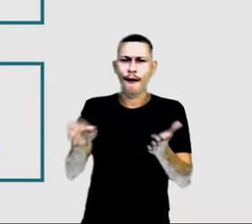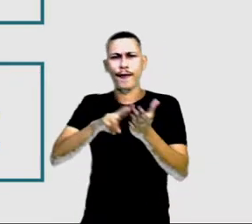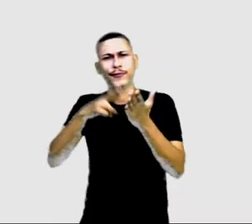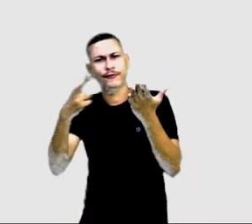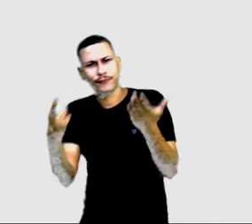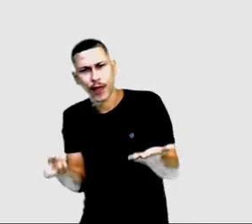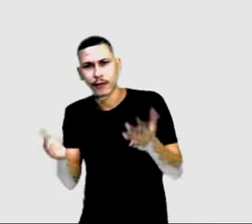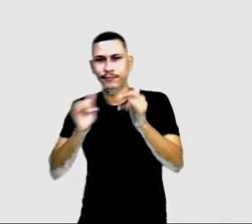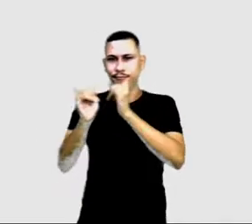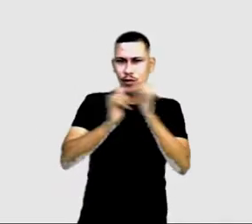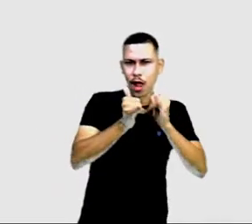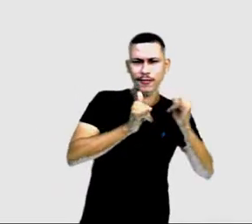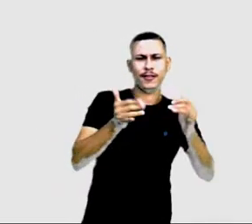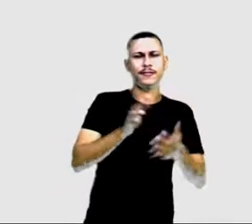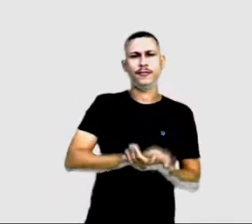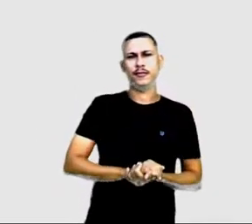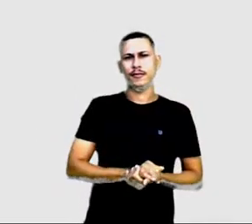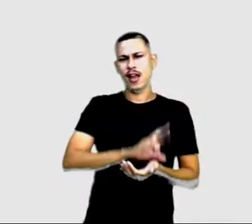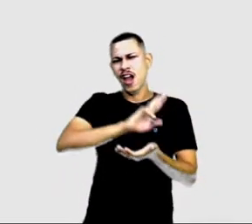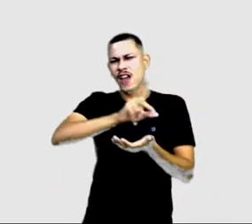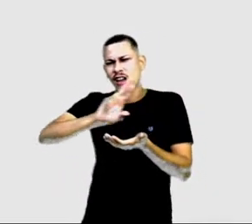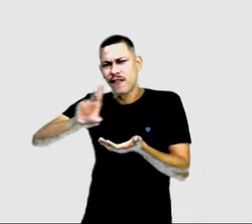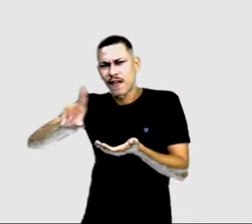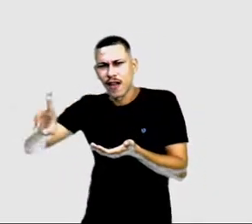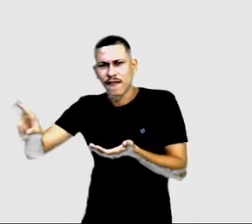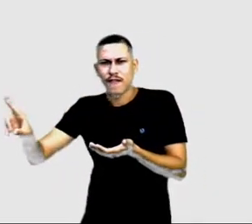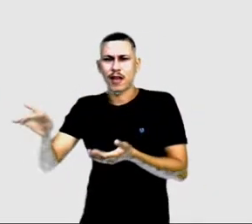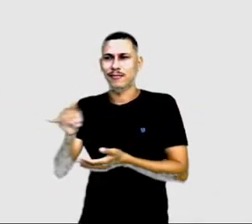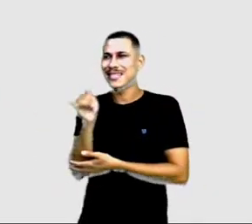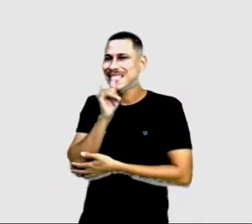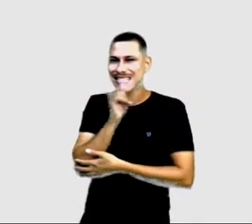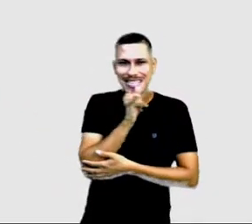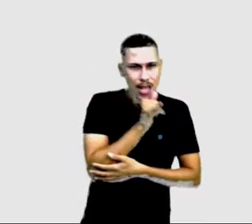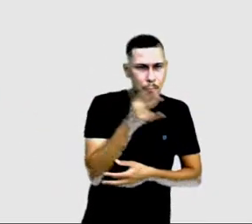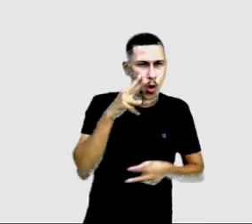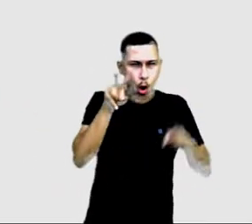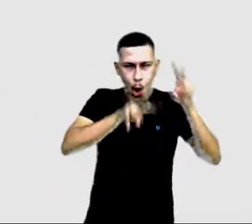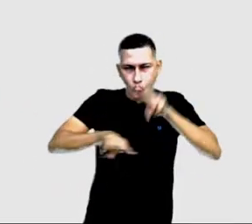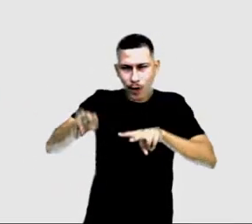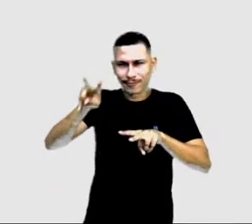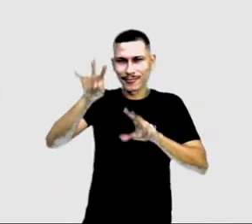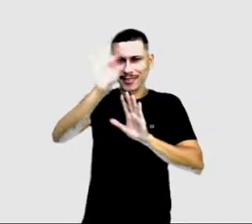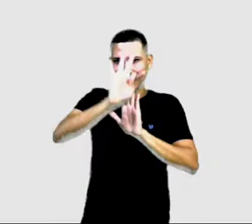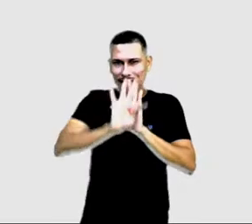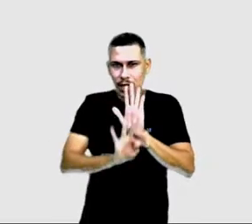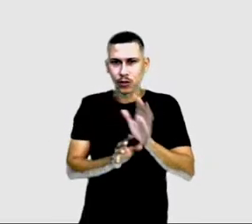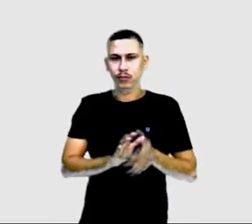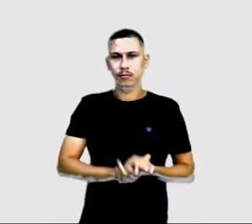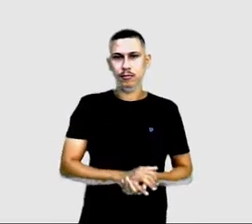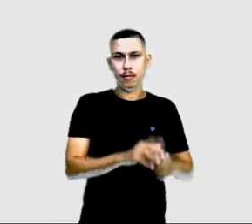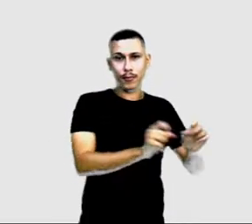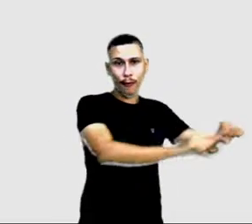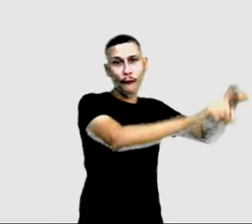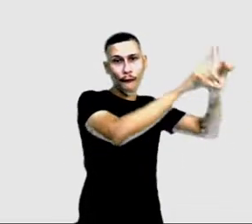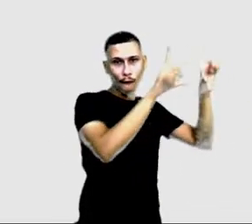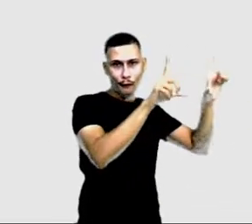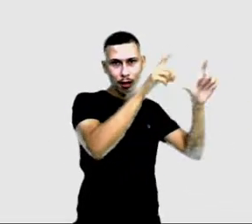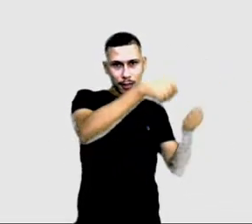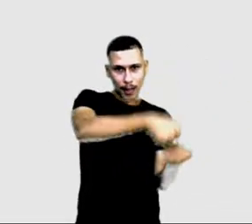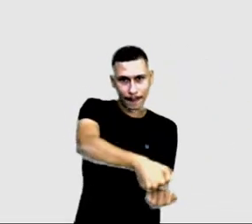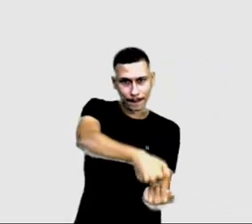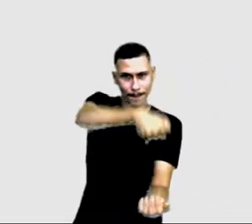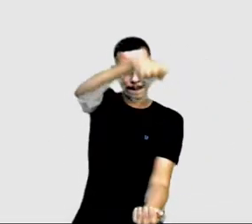internet. Veja aqui alguns exemplos de textos publicitários. Cartaz, o